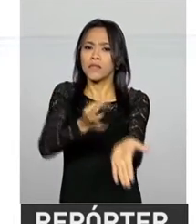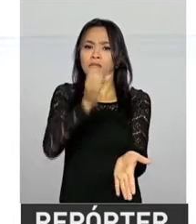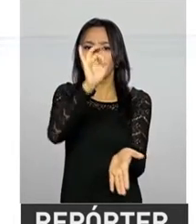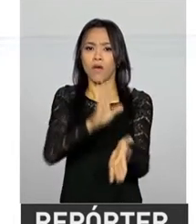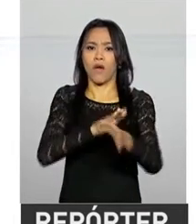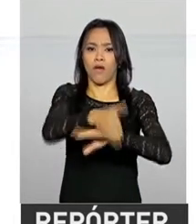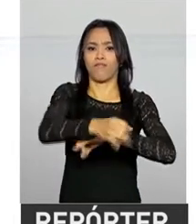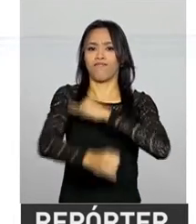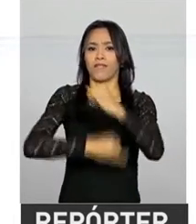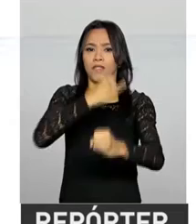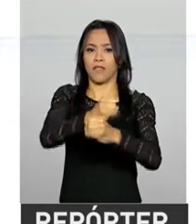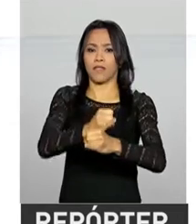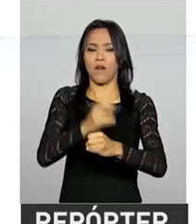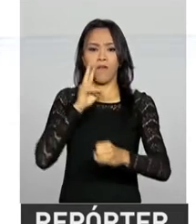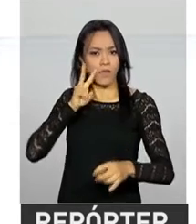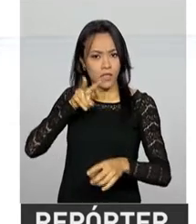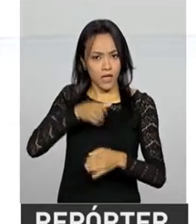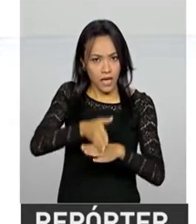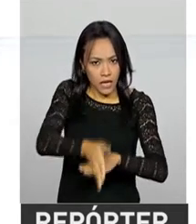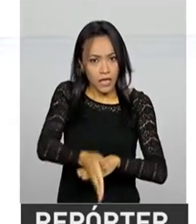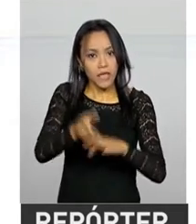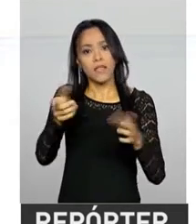no site